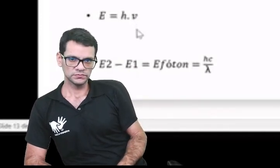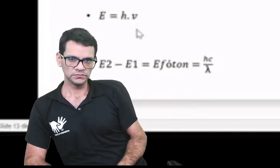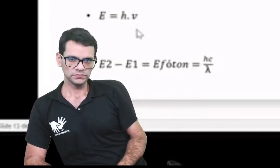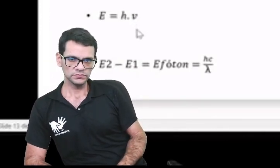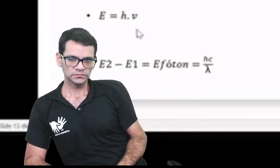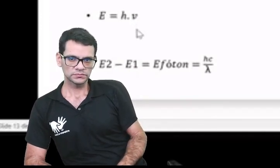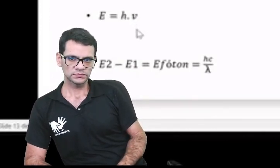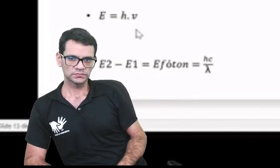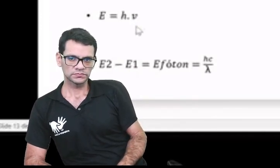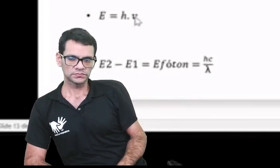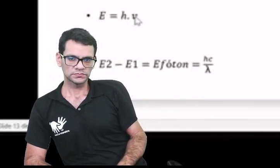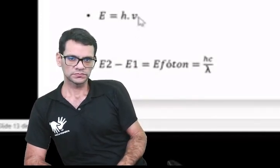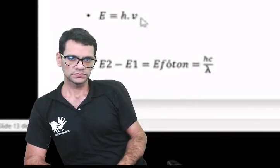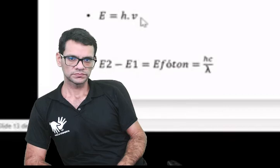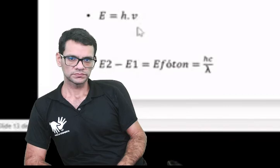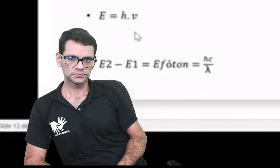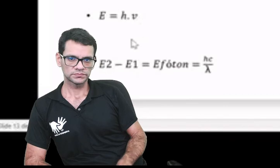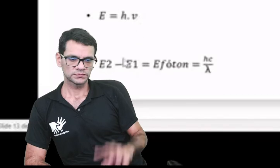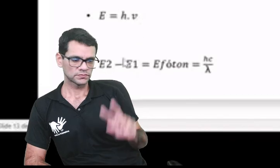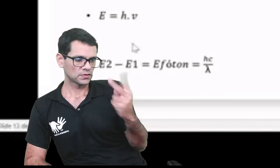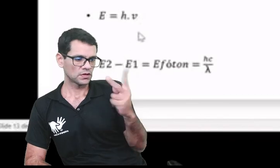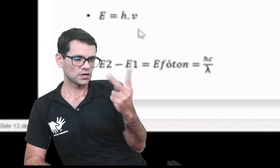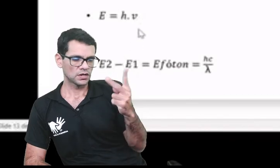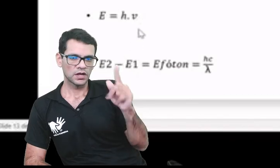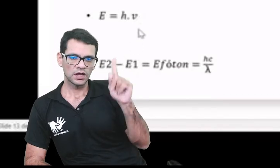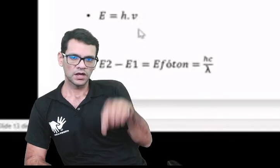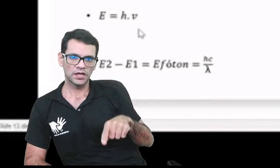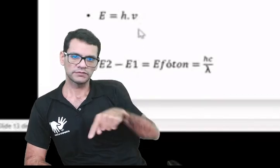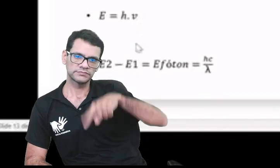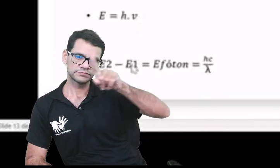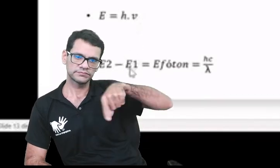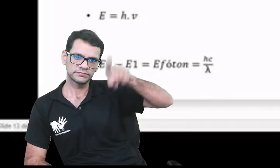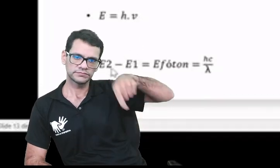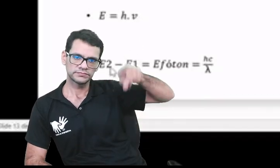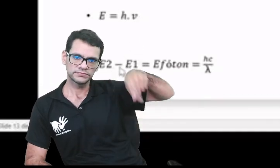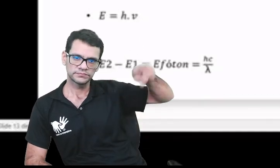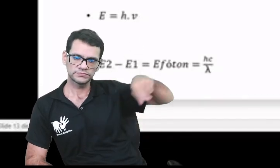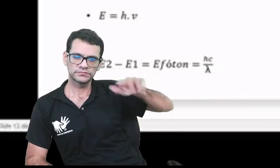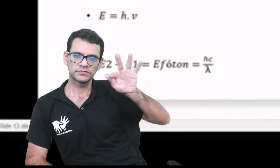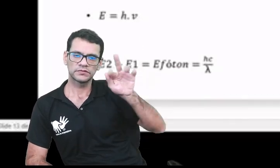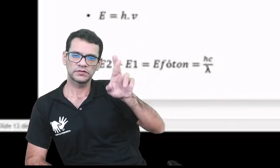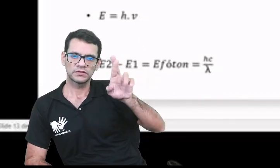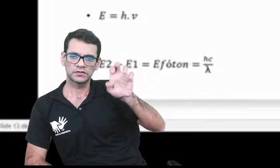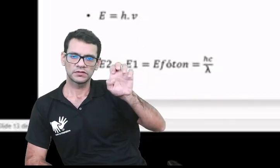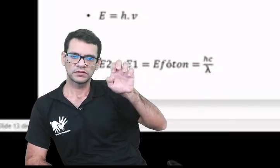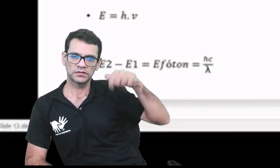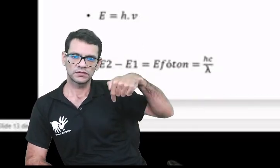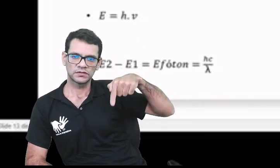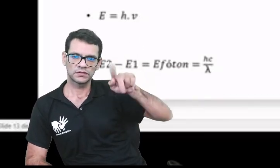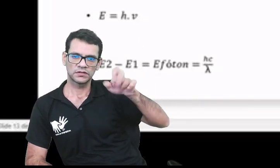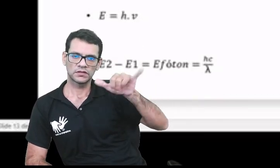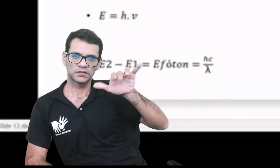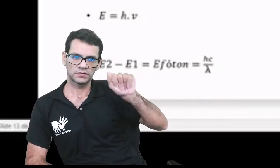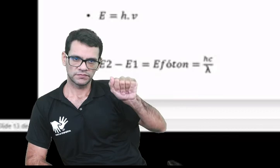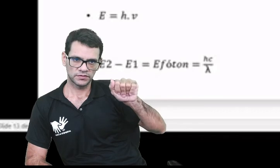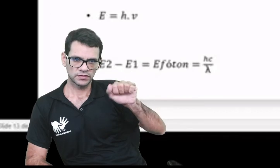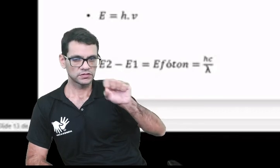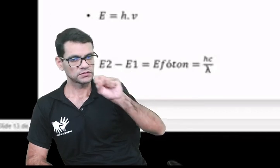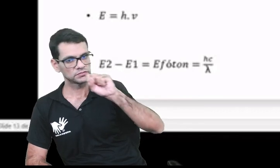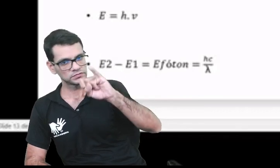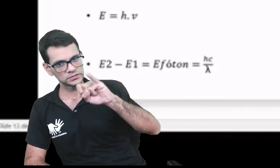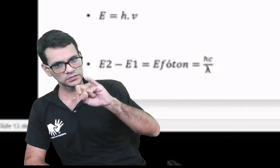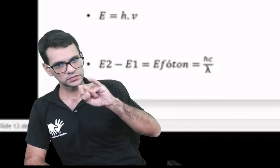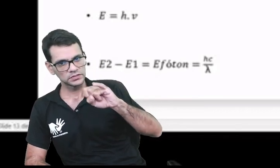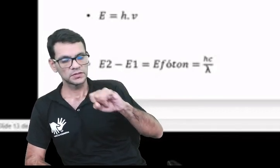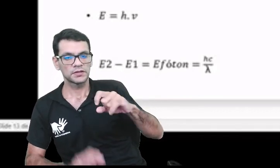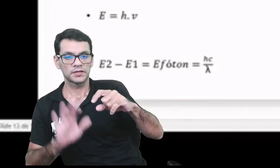sobre a velocidade da luz, o comprimento da onda sobre a velocidade da luz. Então, o que ele disse? Se essa é a energia 2 menos essa energia